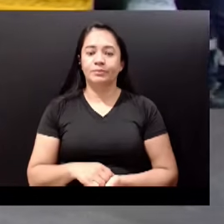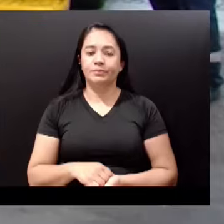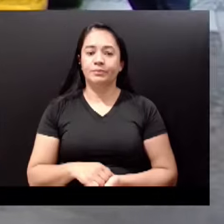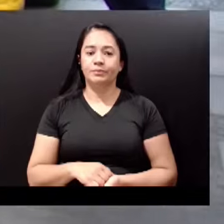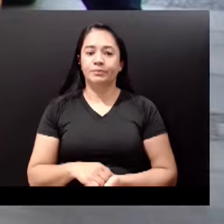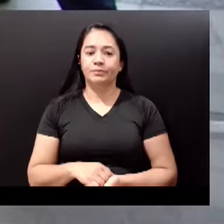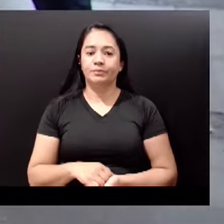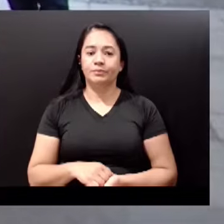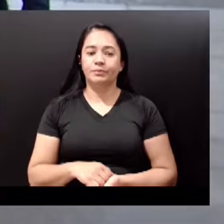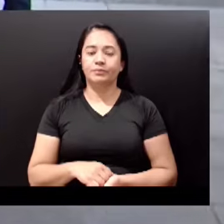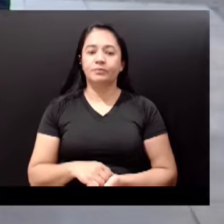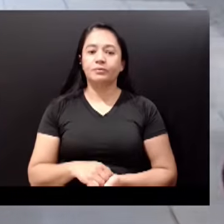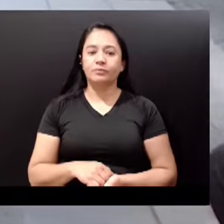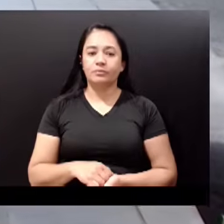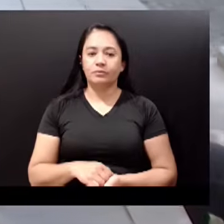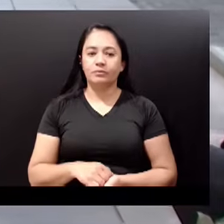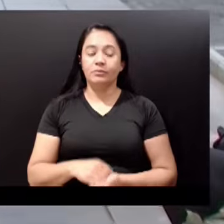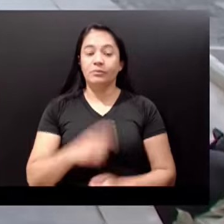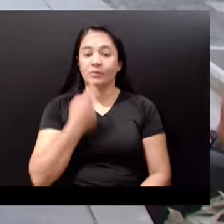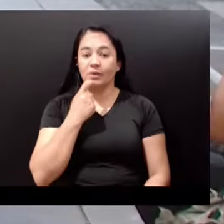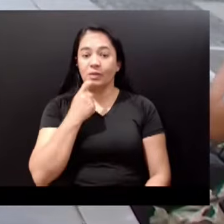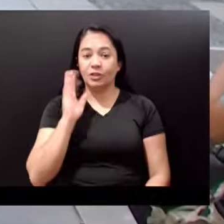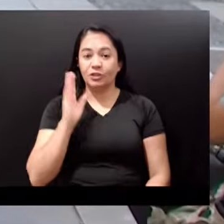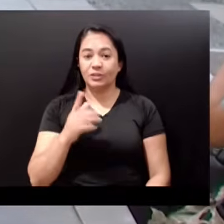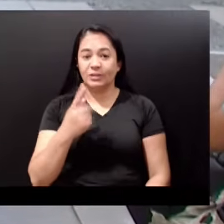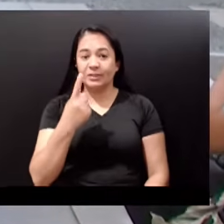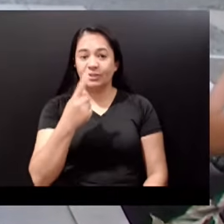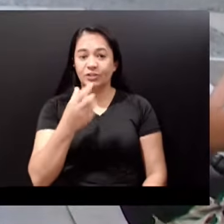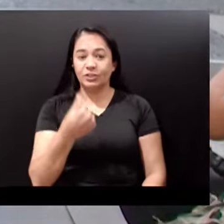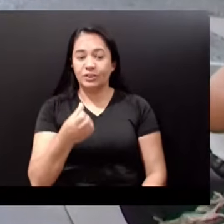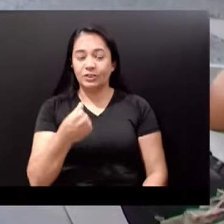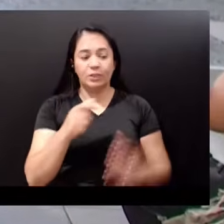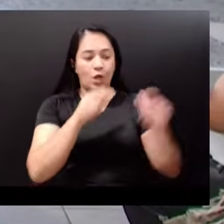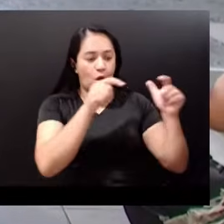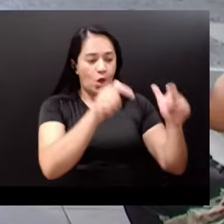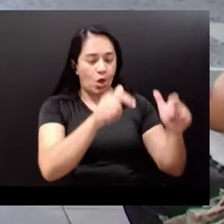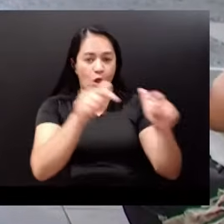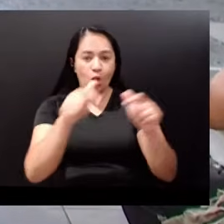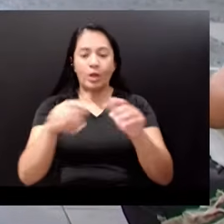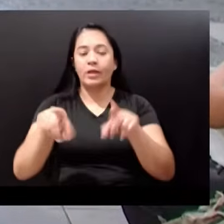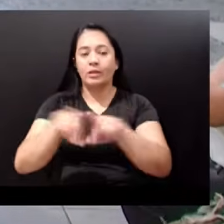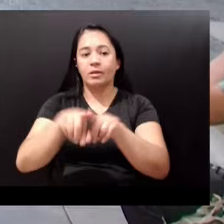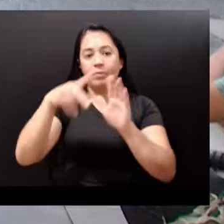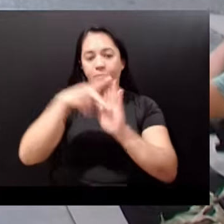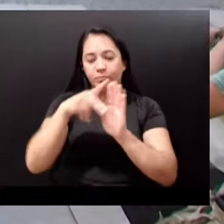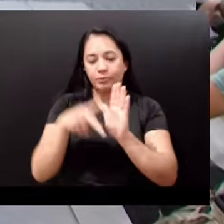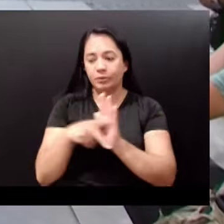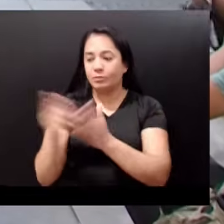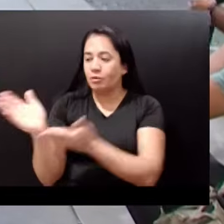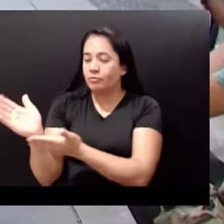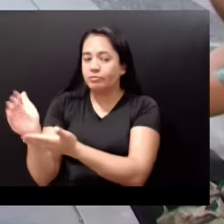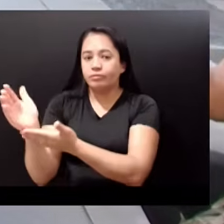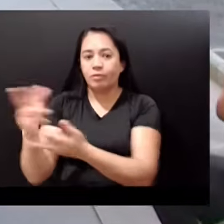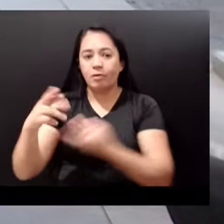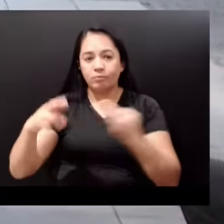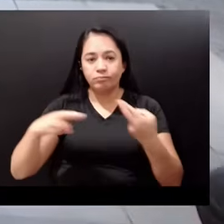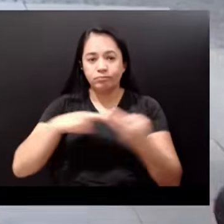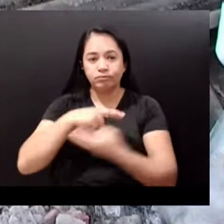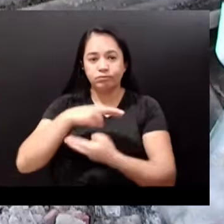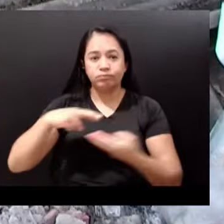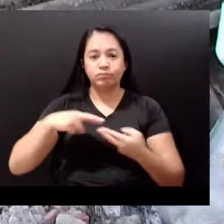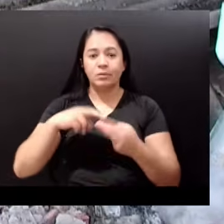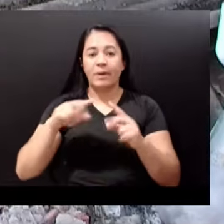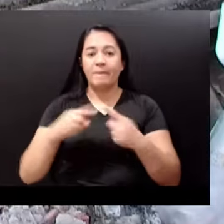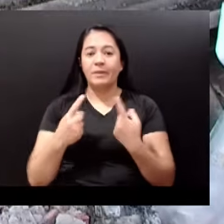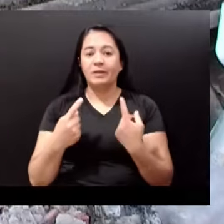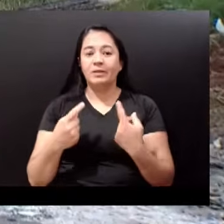Apesar de Campinas contar com 16 ecopontos e programas de coleta seletiva em expansão, ainda é muito comum o